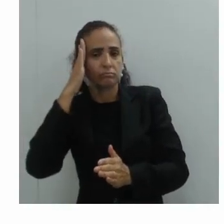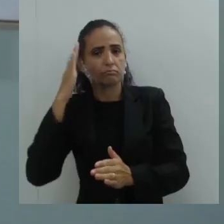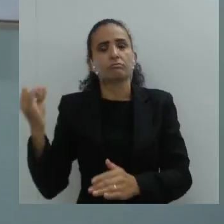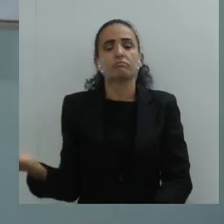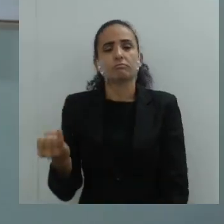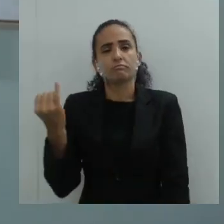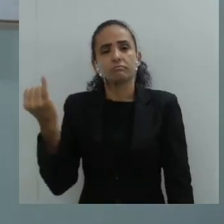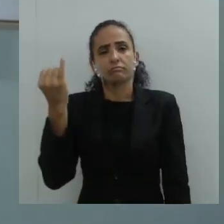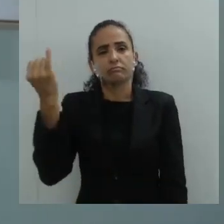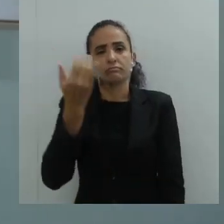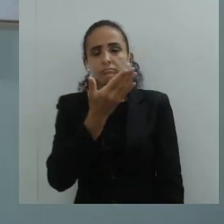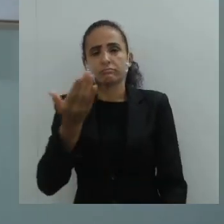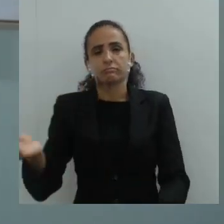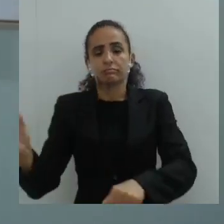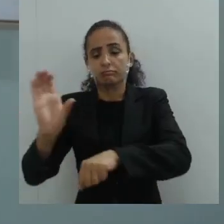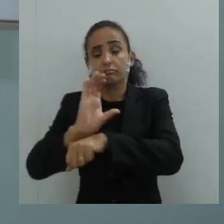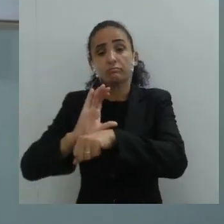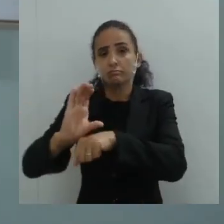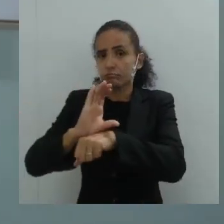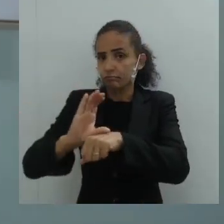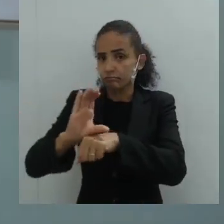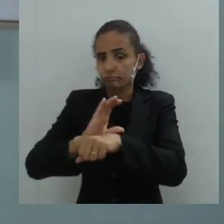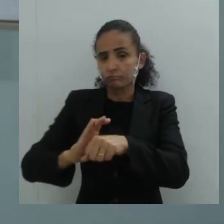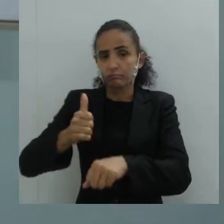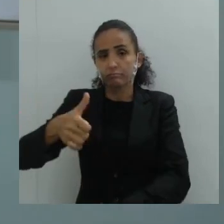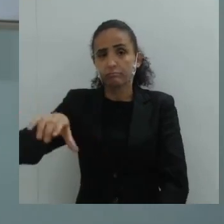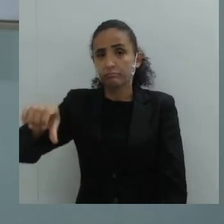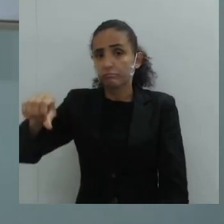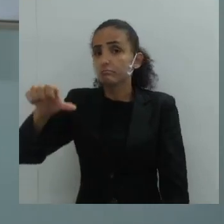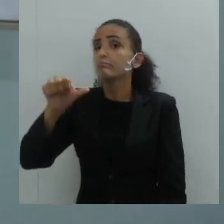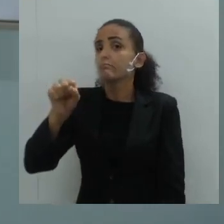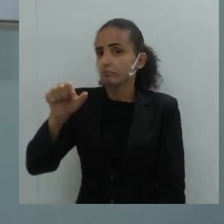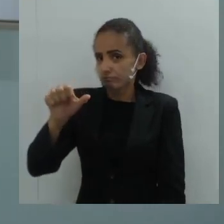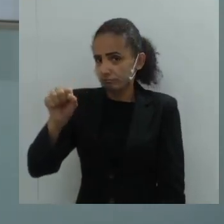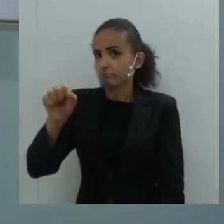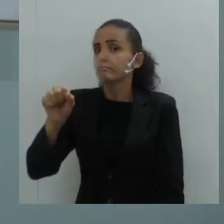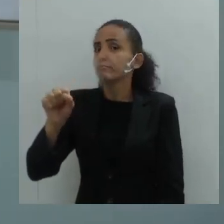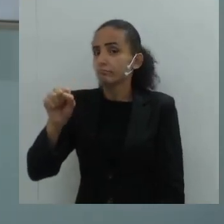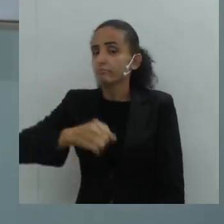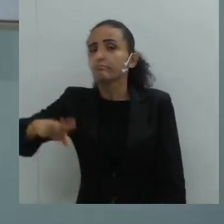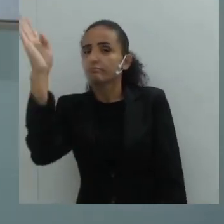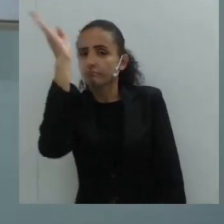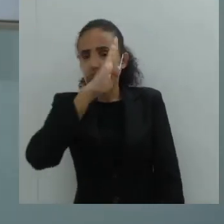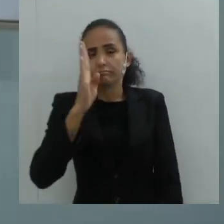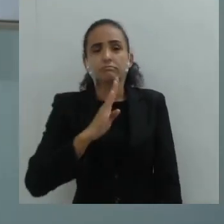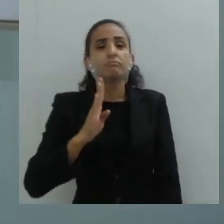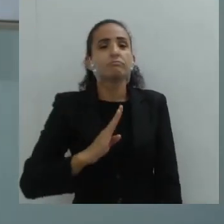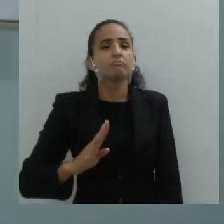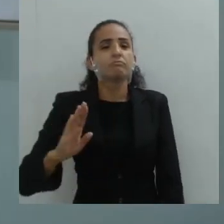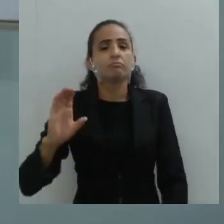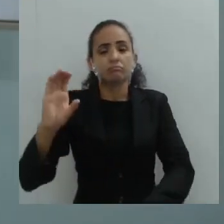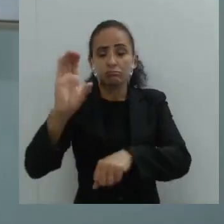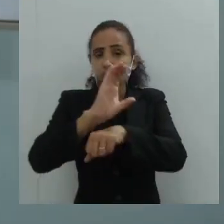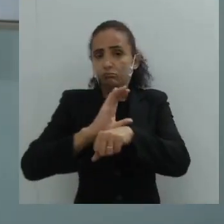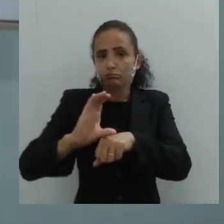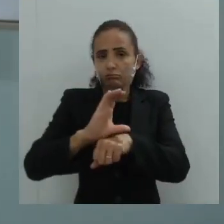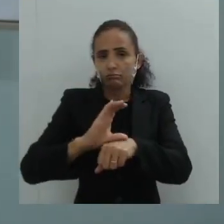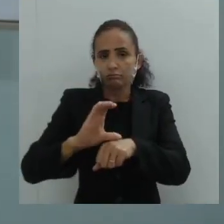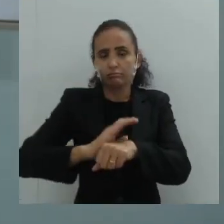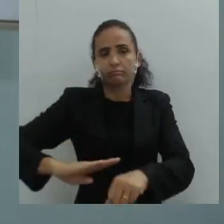importante lembrar que esta Constituição, a de 1988, aqui no Brasil, ela é chamada de quê? A